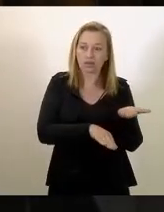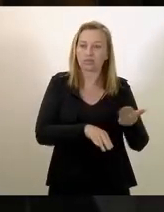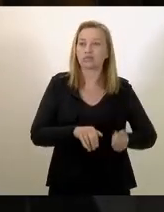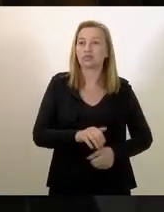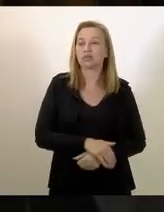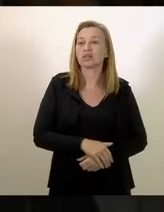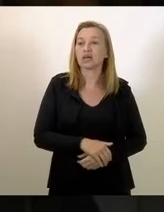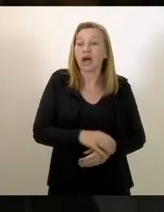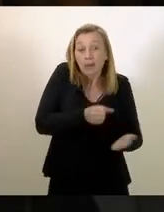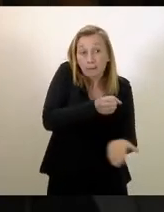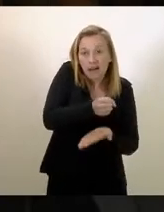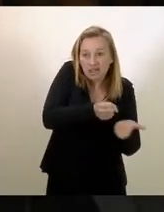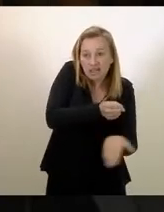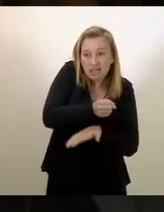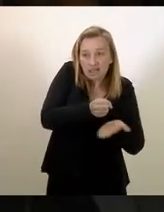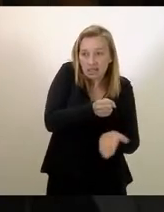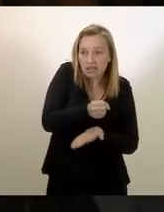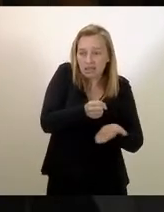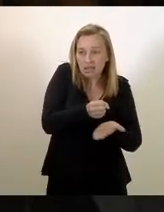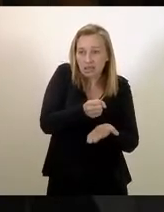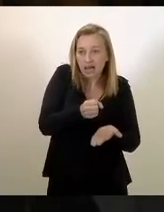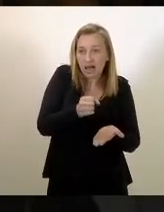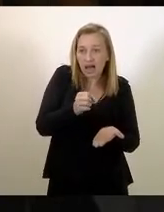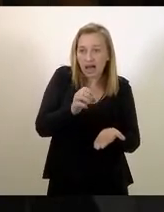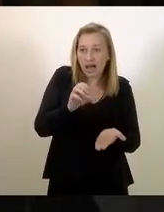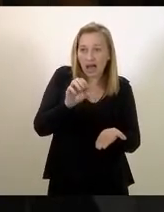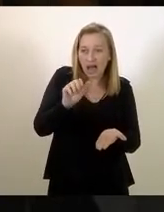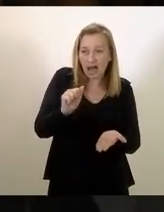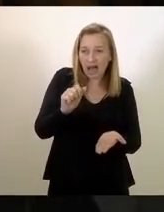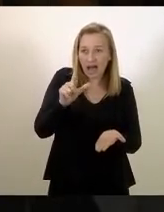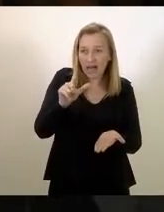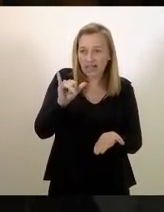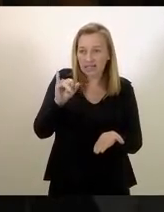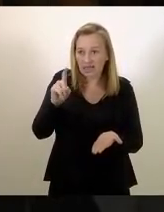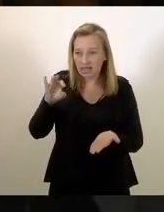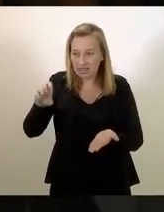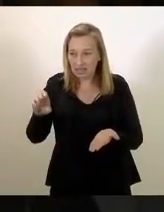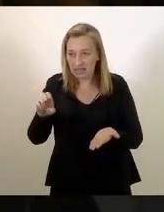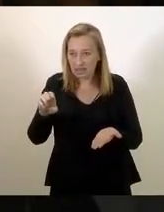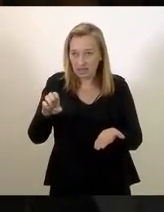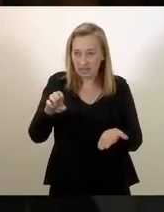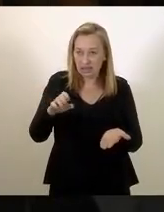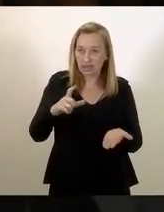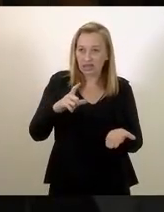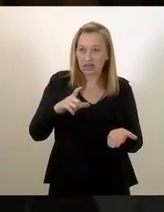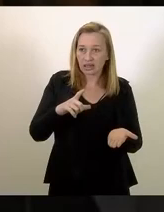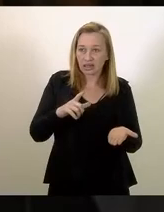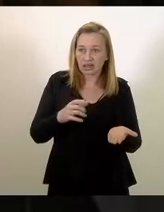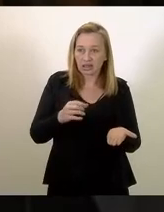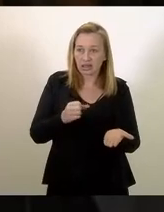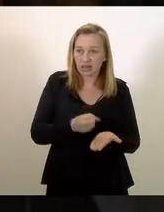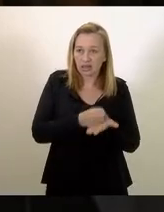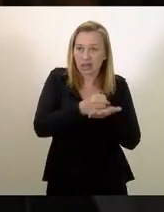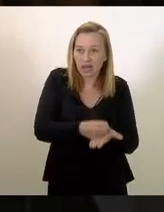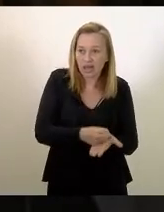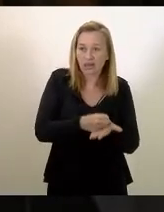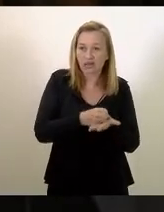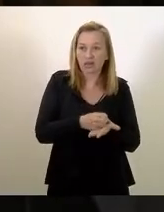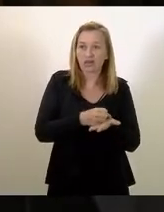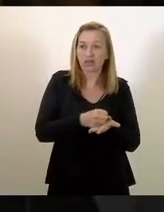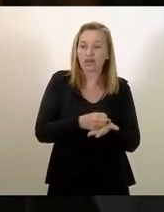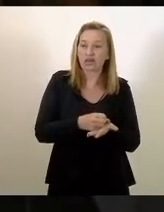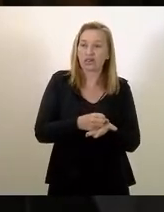base é aquele alicerce que carrega o revestimento e os veículos nas